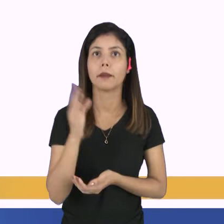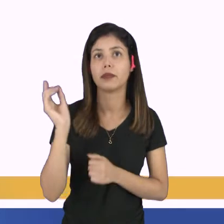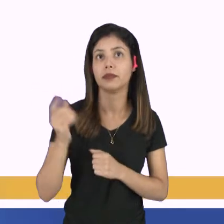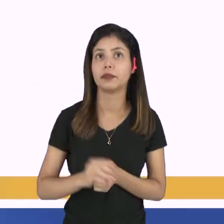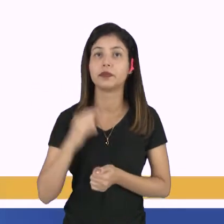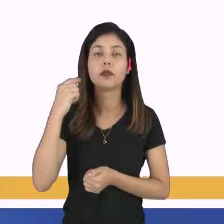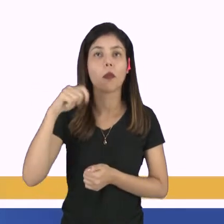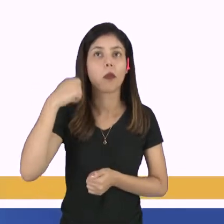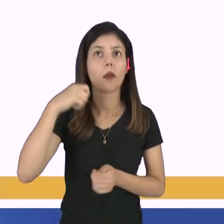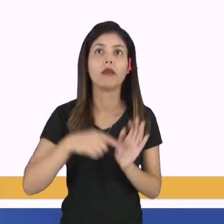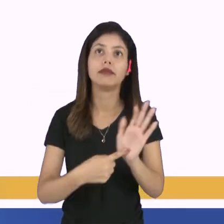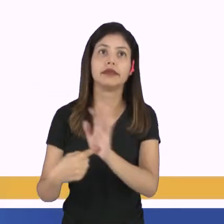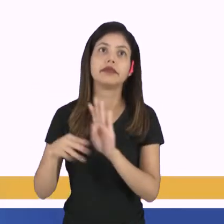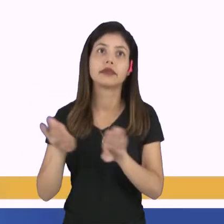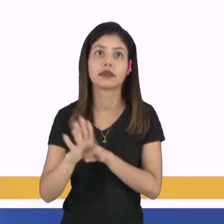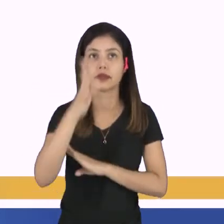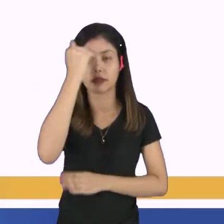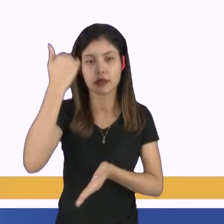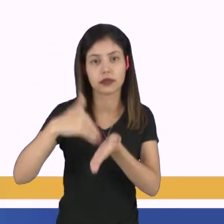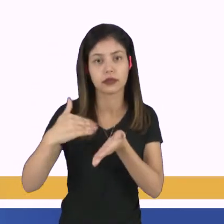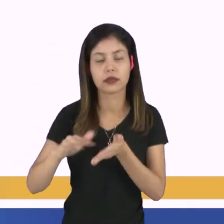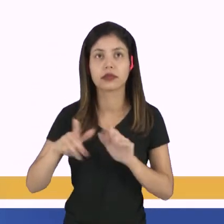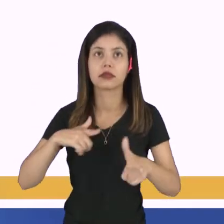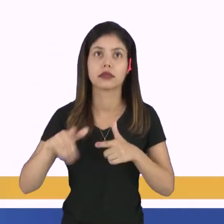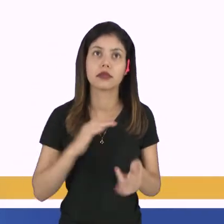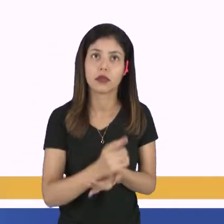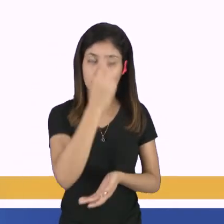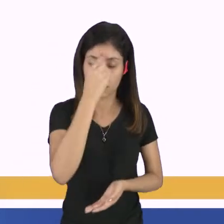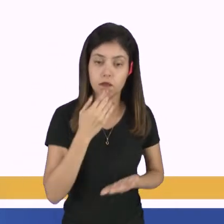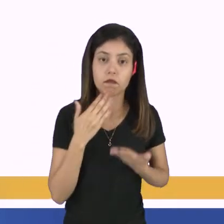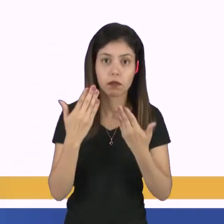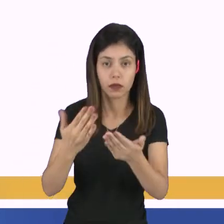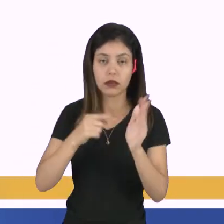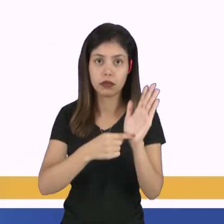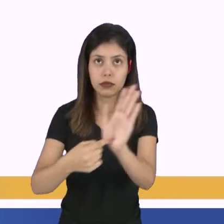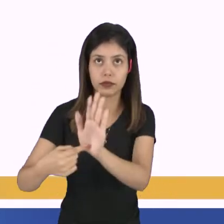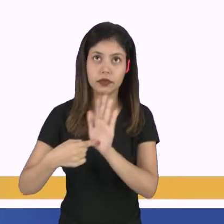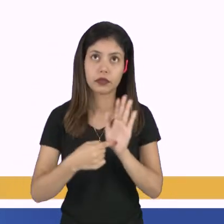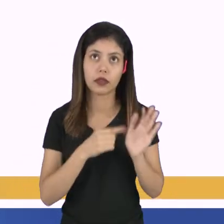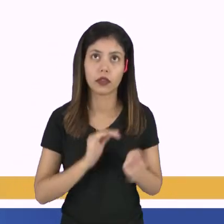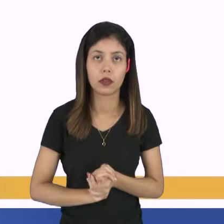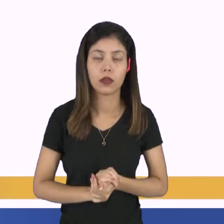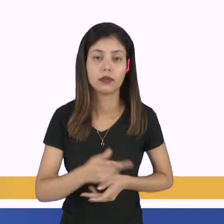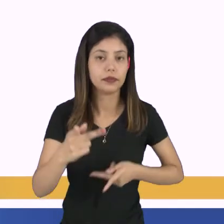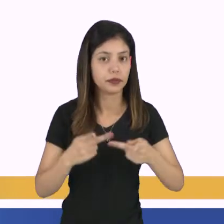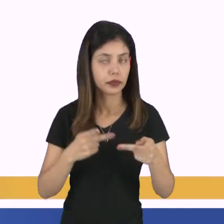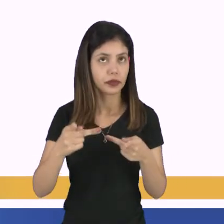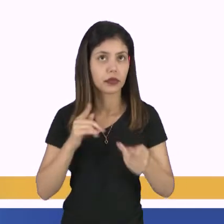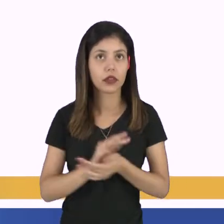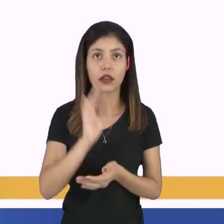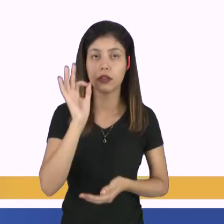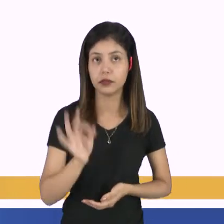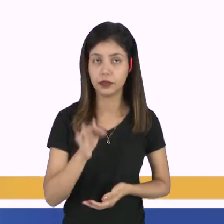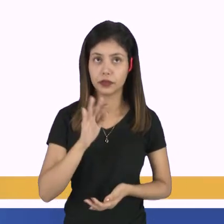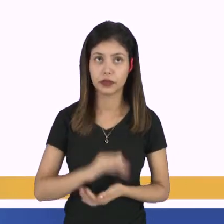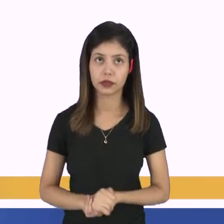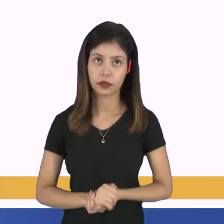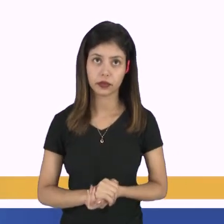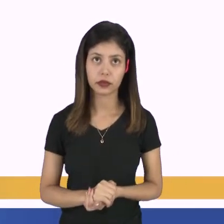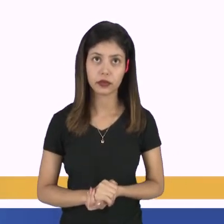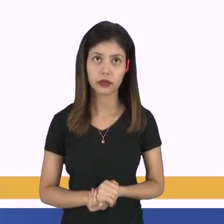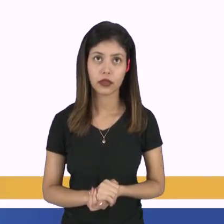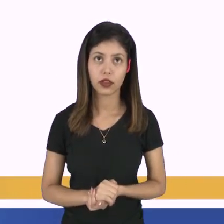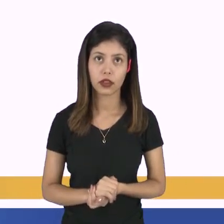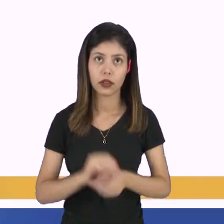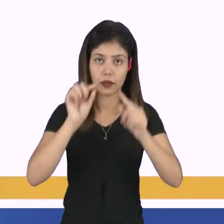de trabalho. Para tanto, ele montou a figura exibida abaixo que representa o seu projeto, certo? Em